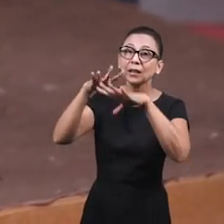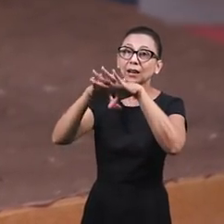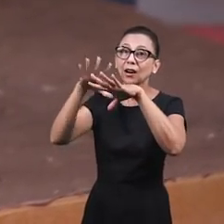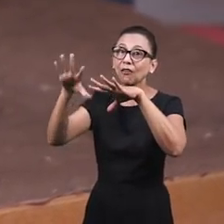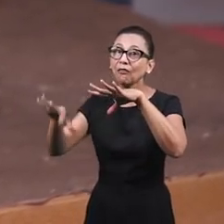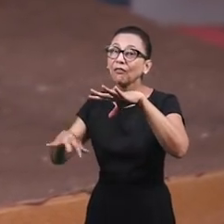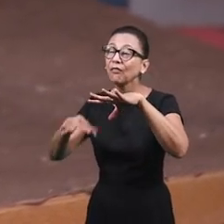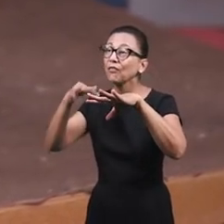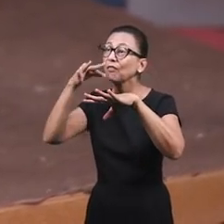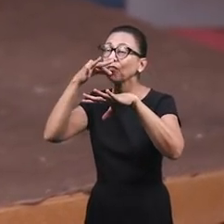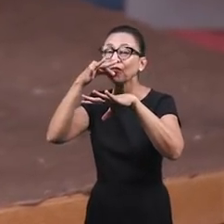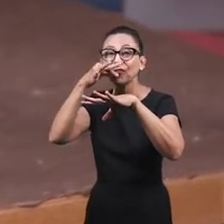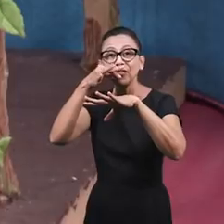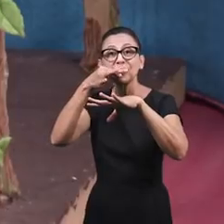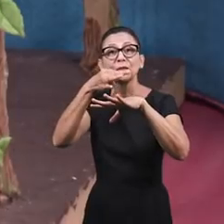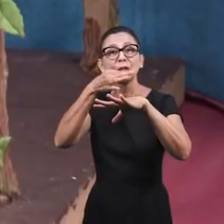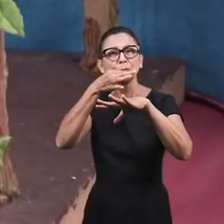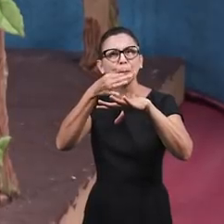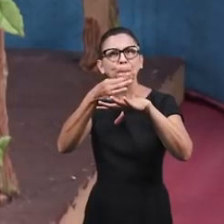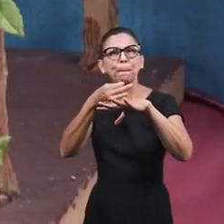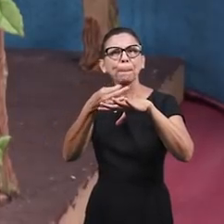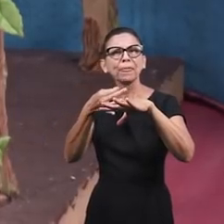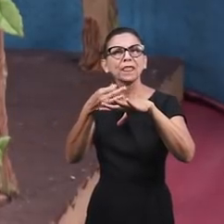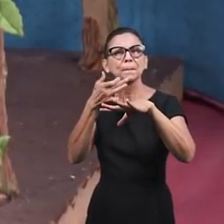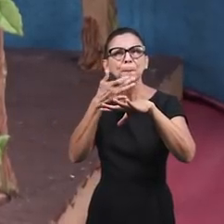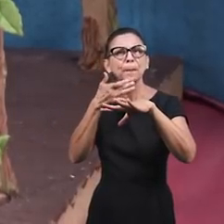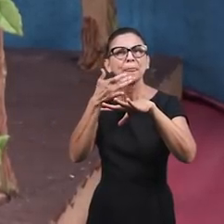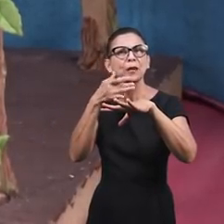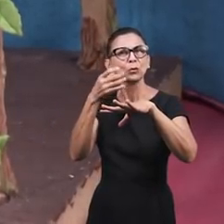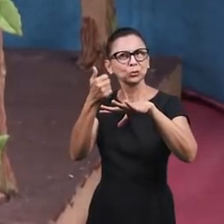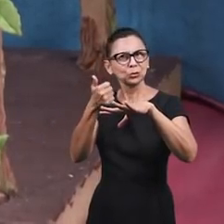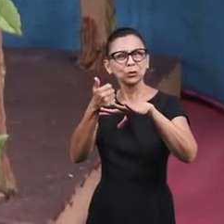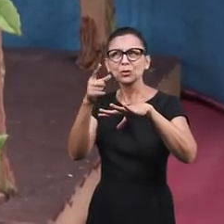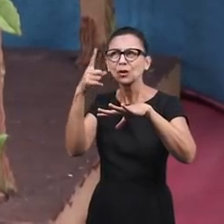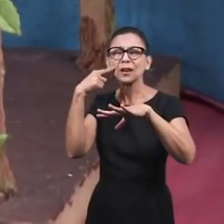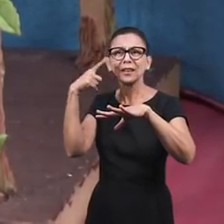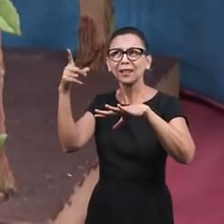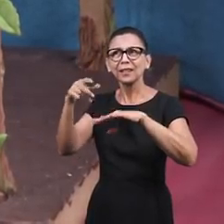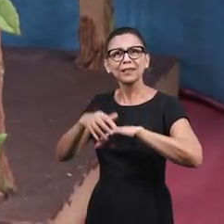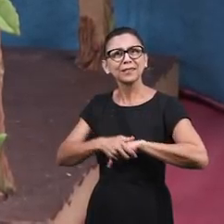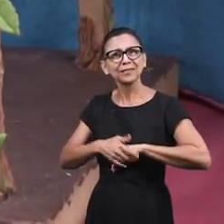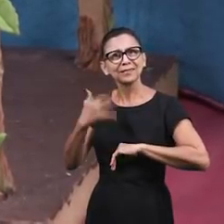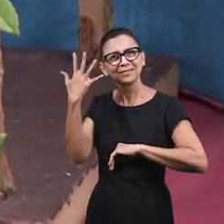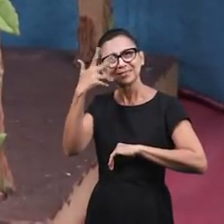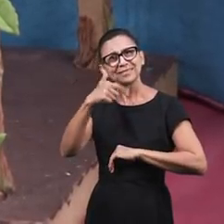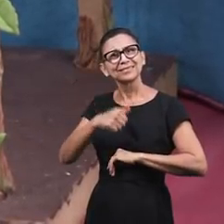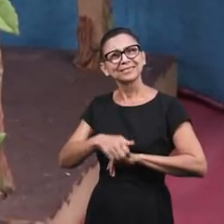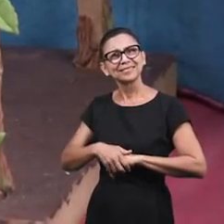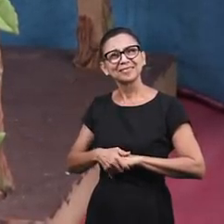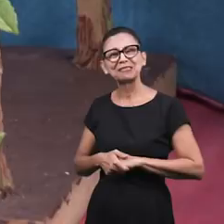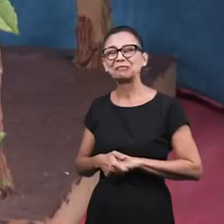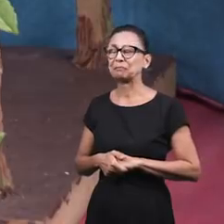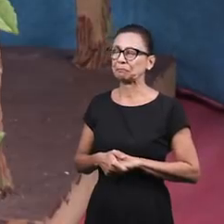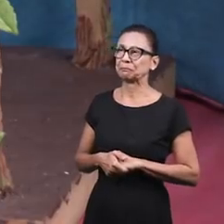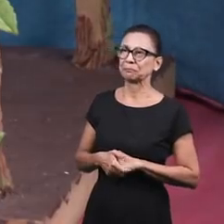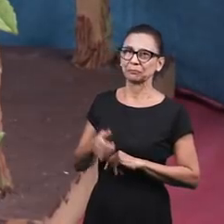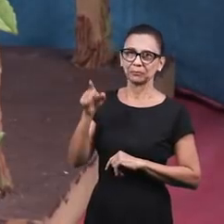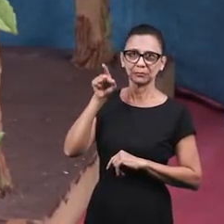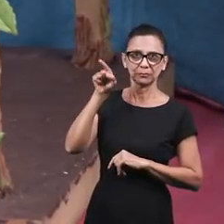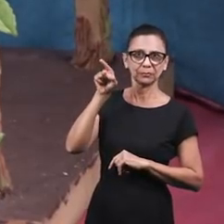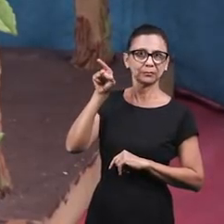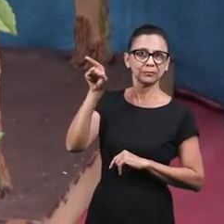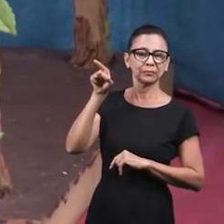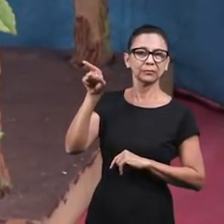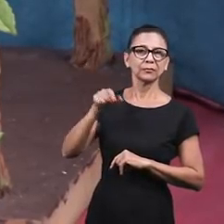aqui é uma vinha uma plantação de uvas Vocês estão vendo Olhem que bonita ela é esta